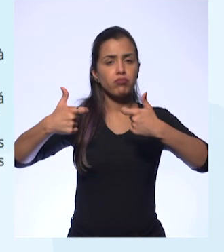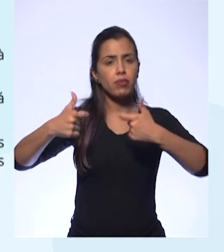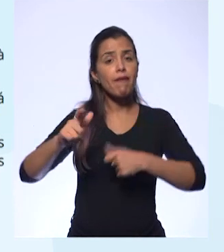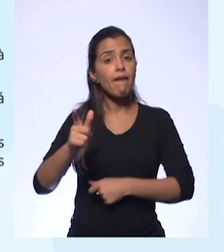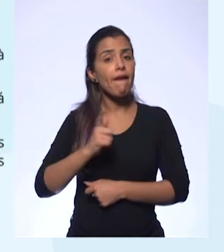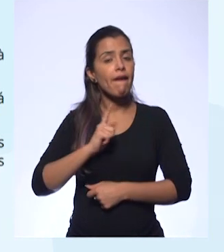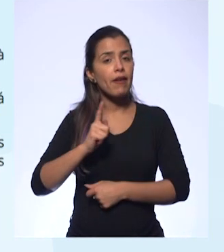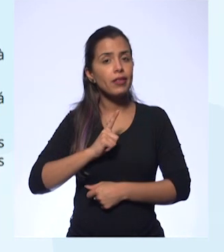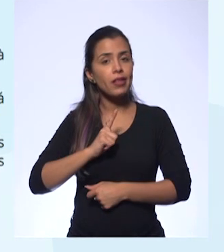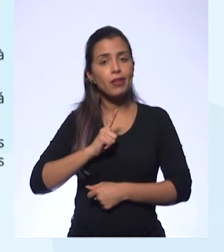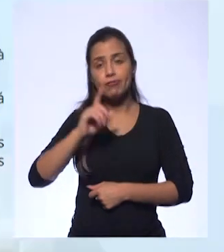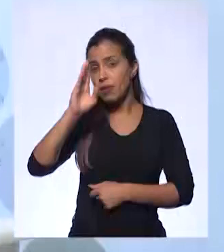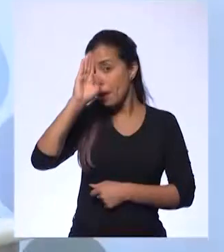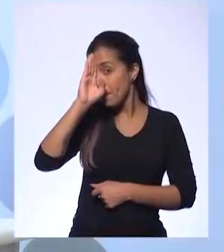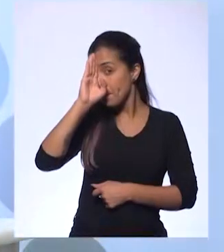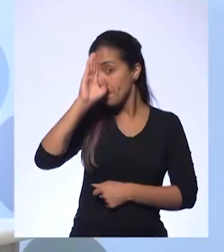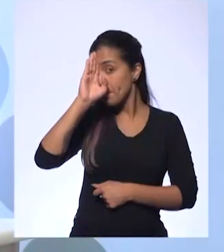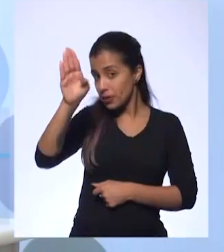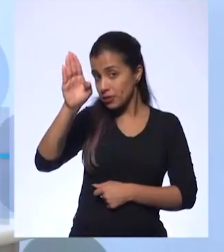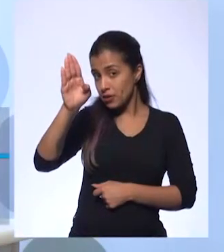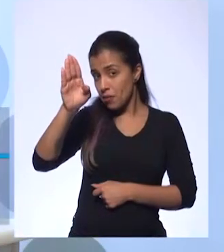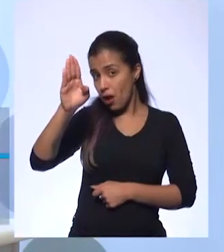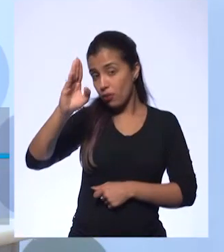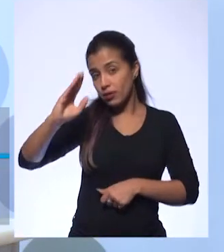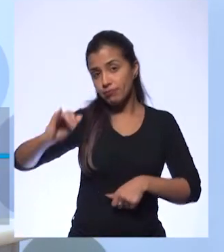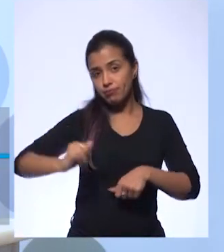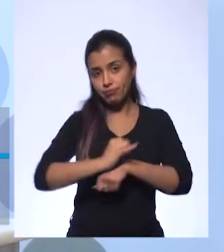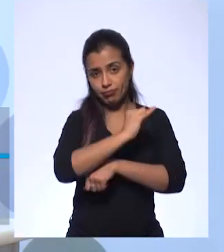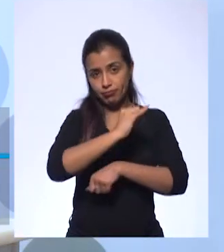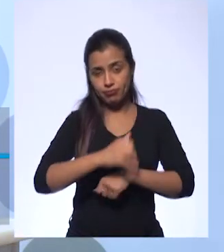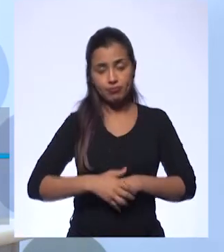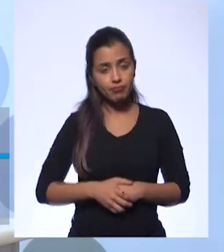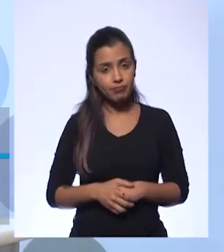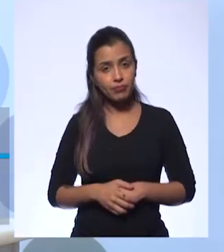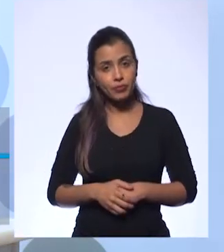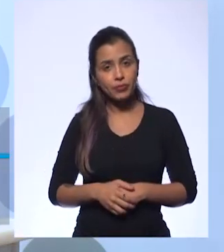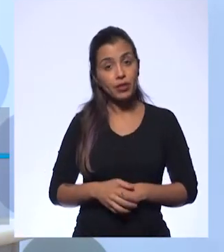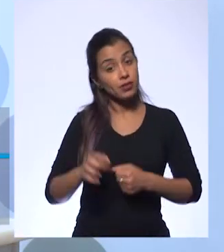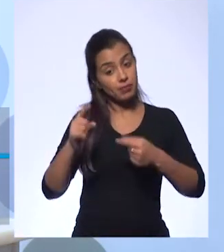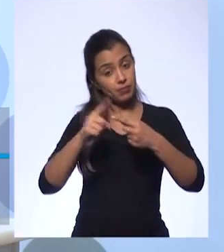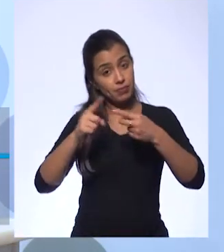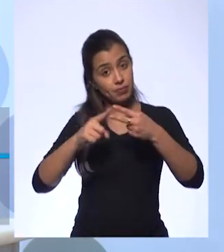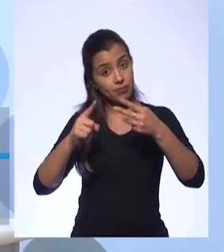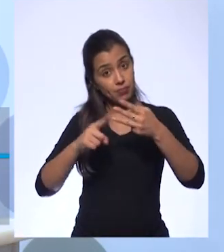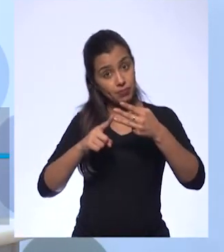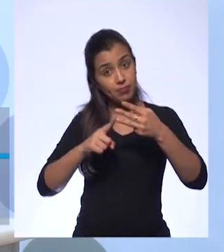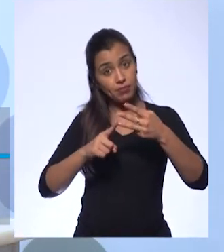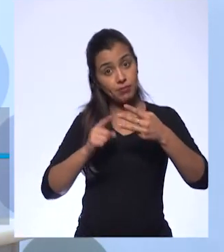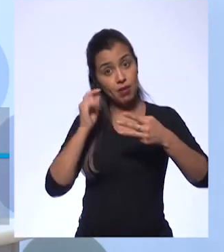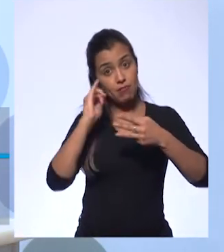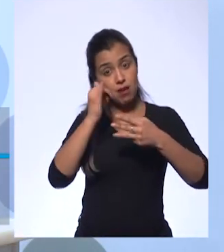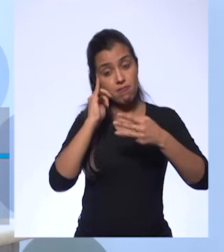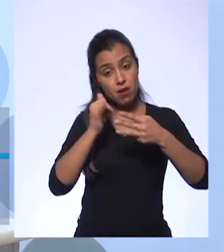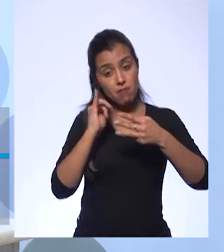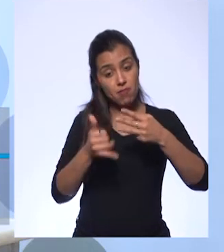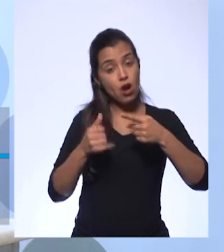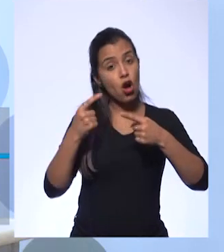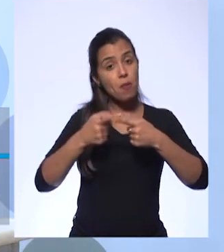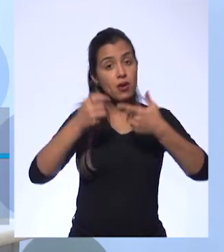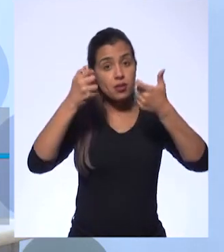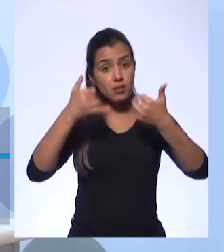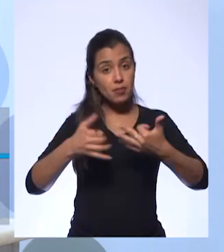as principais vítimas. Interessante retratar essas ponderações, essas citações aí, porque fala realmente do que